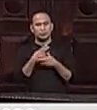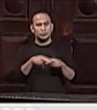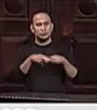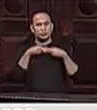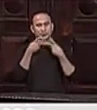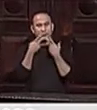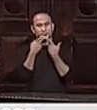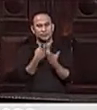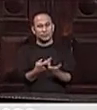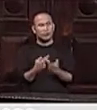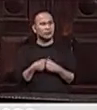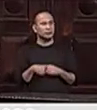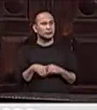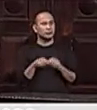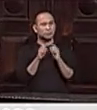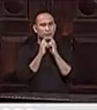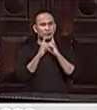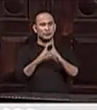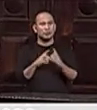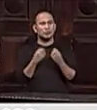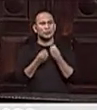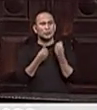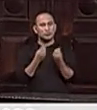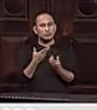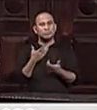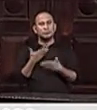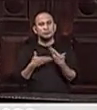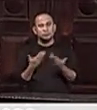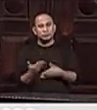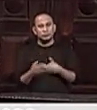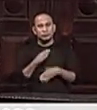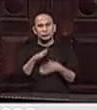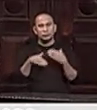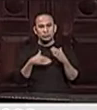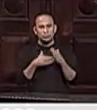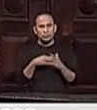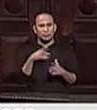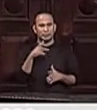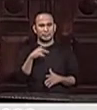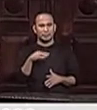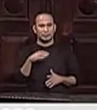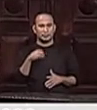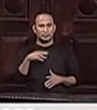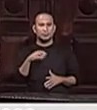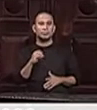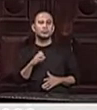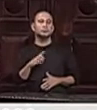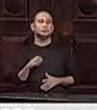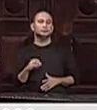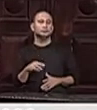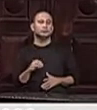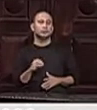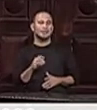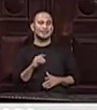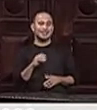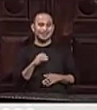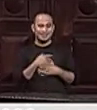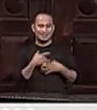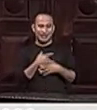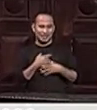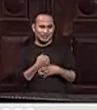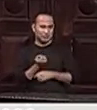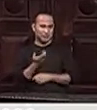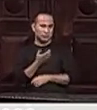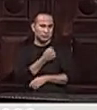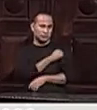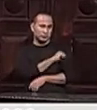registro aqui o meu protesto de como estão sendo tratados todo o patrimônio da cidade do Rio de Janeiro. E conclamo a Prefeitura Municipal